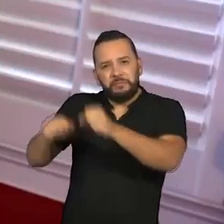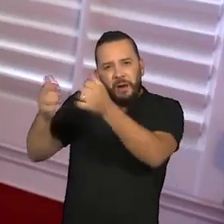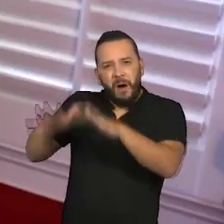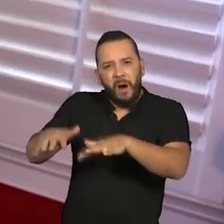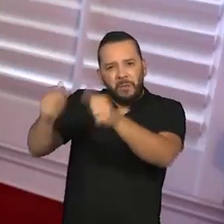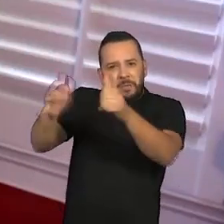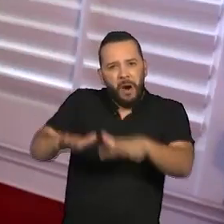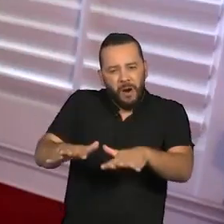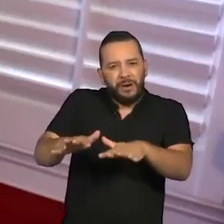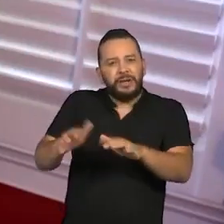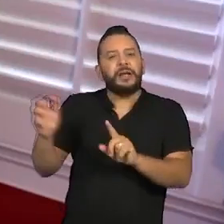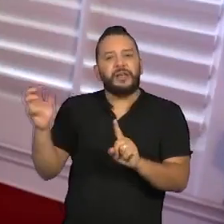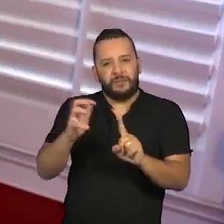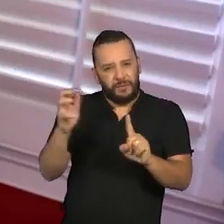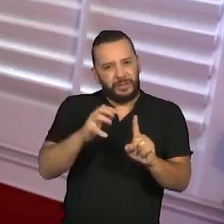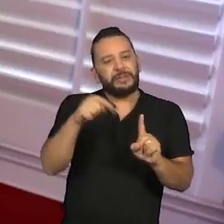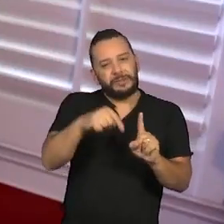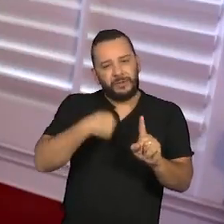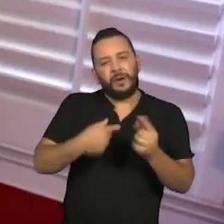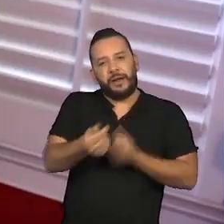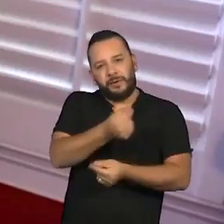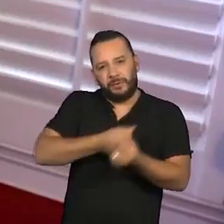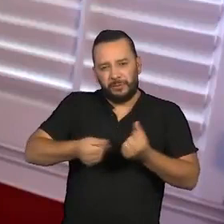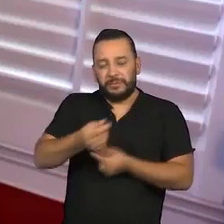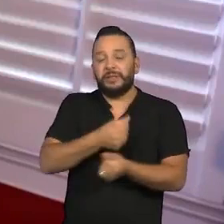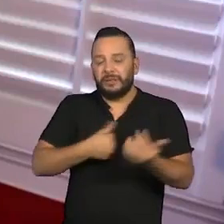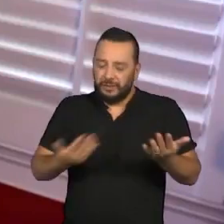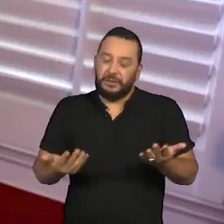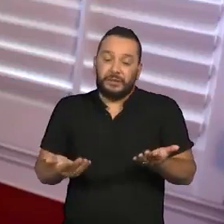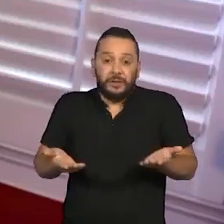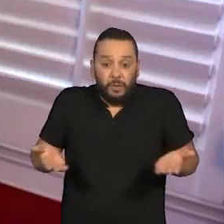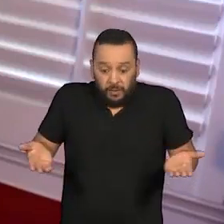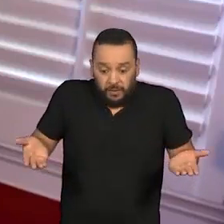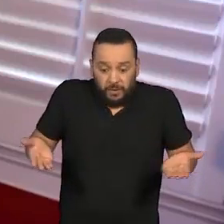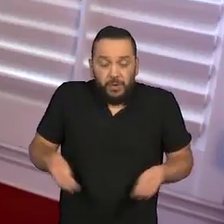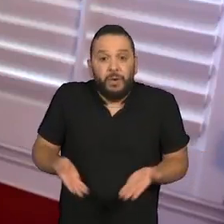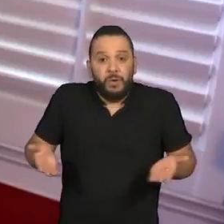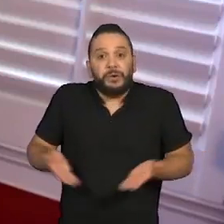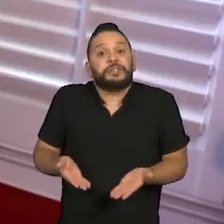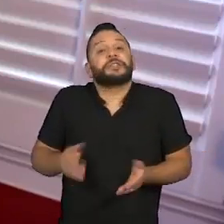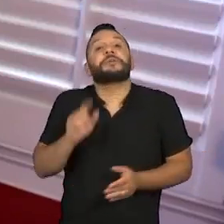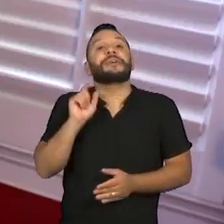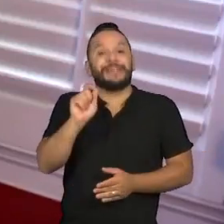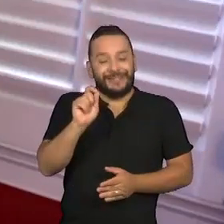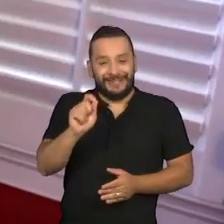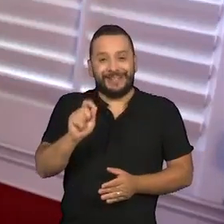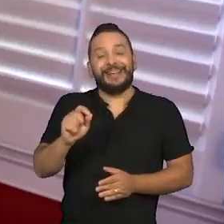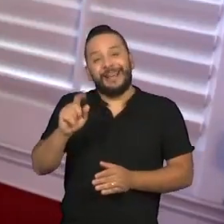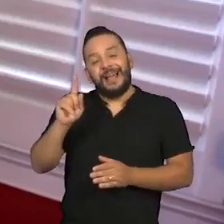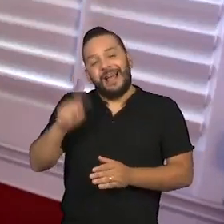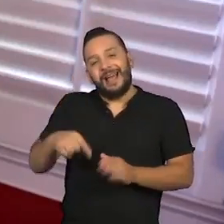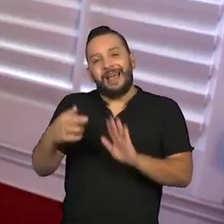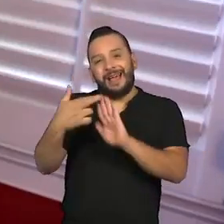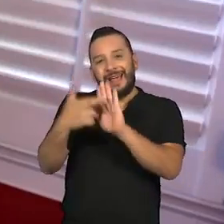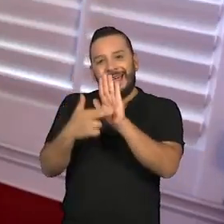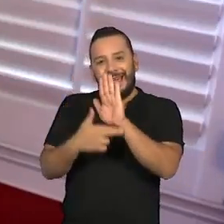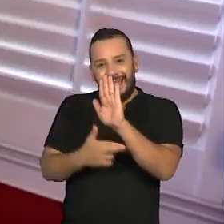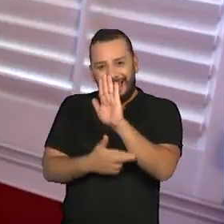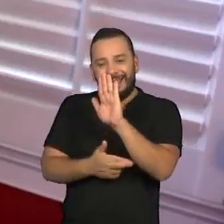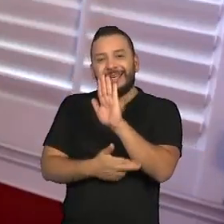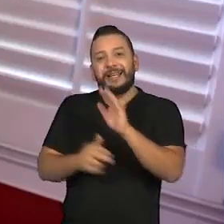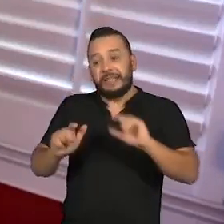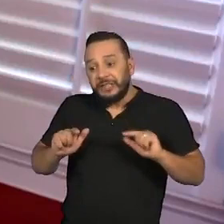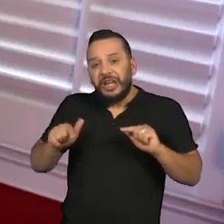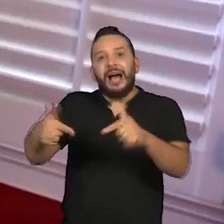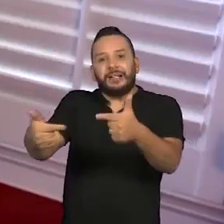a crise atual ela vem como consequência das medidas sanitárias que são necessárias nesse momento de